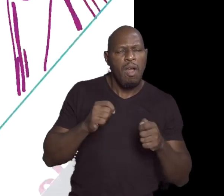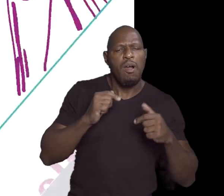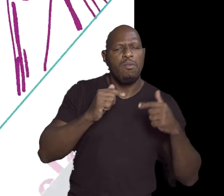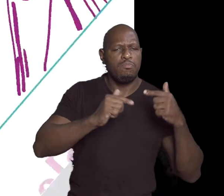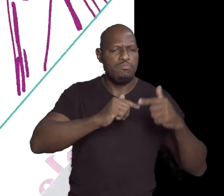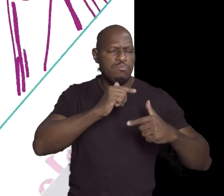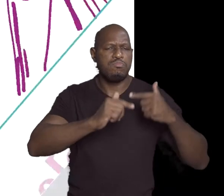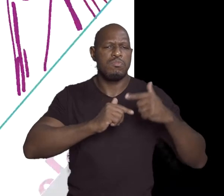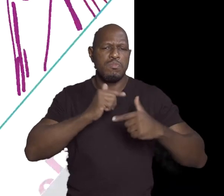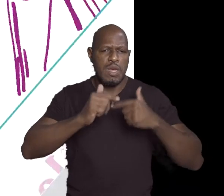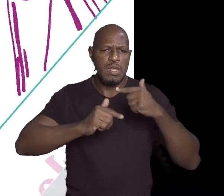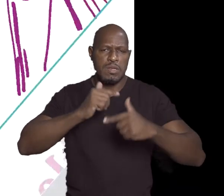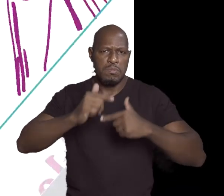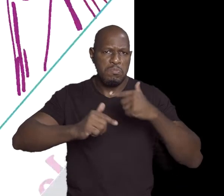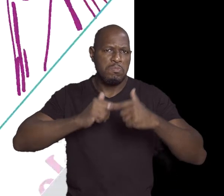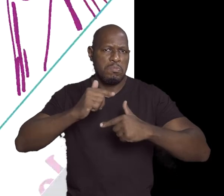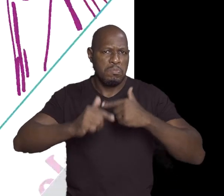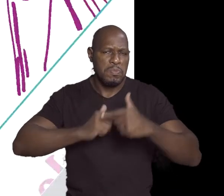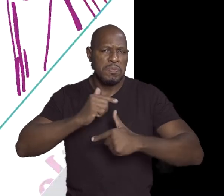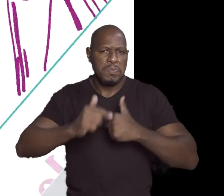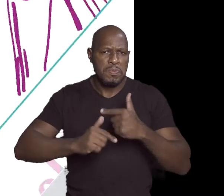trabalhar